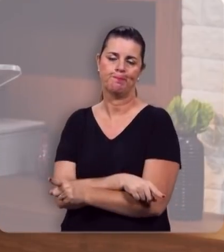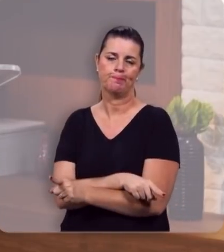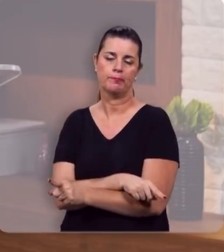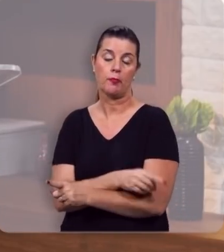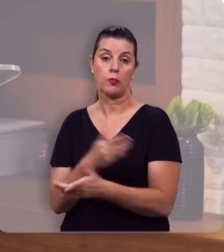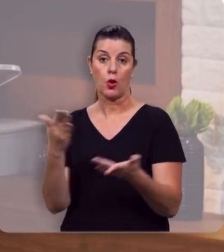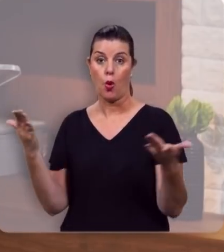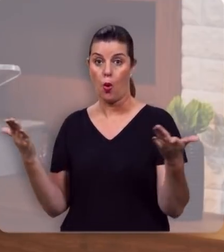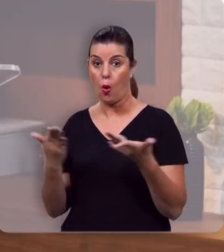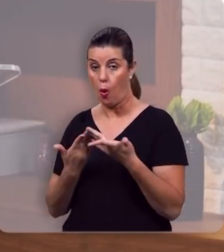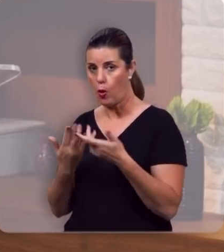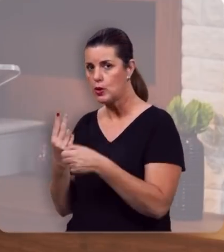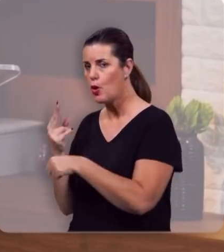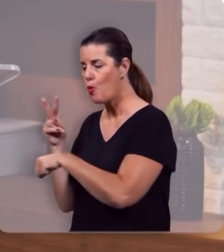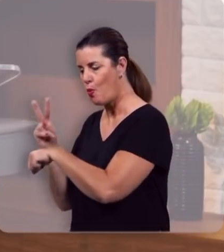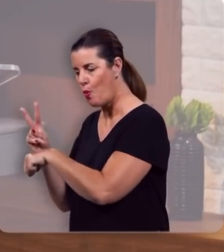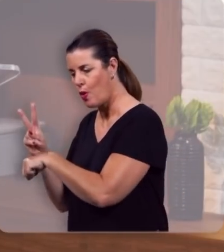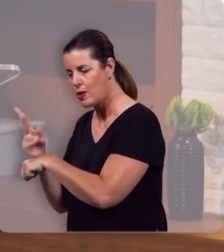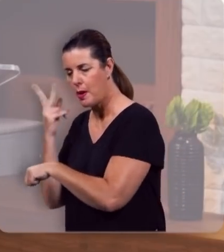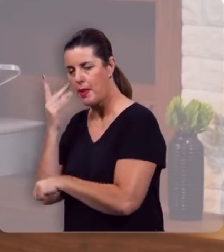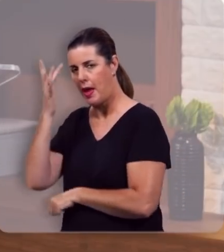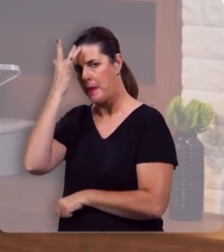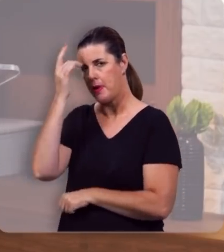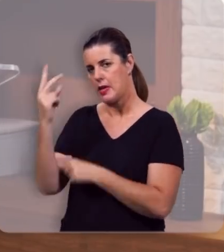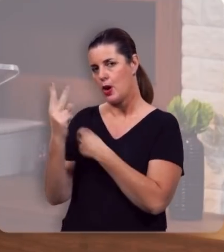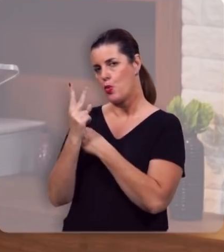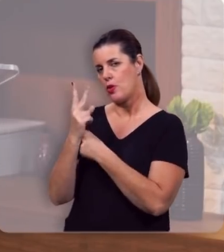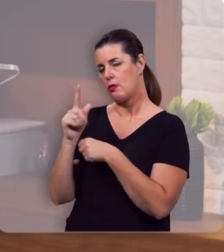Invista hoje para você colher amanhã.